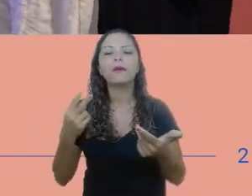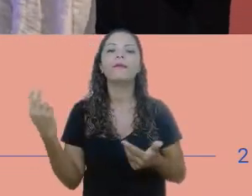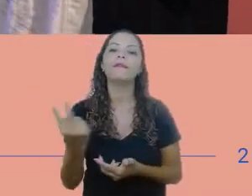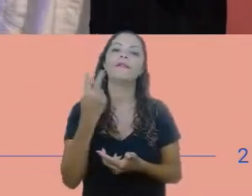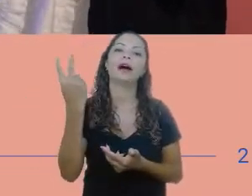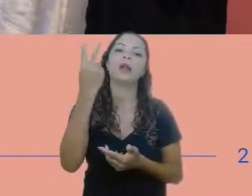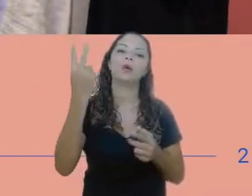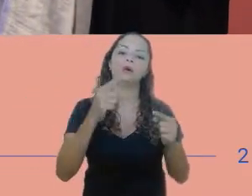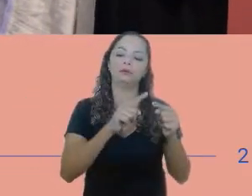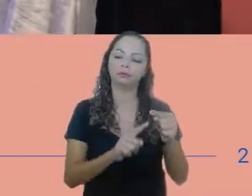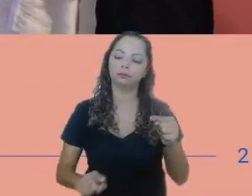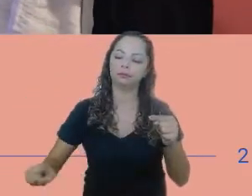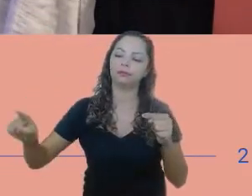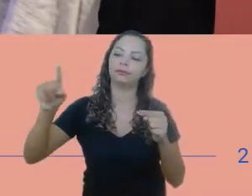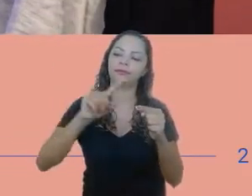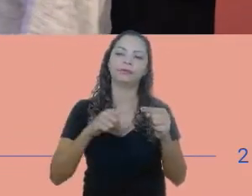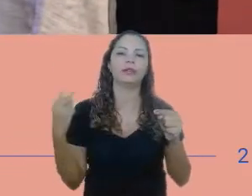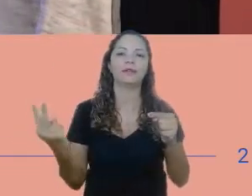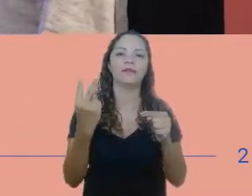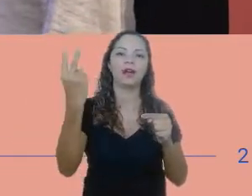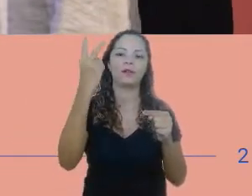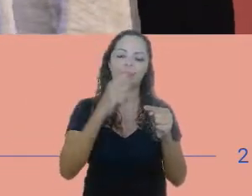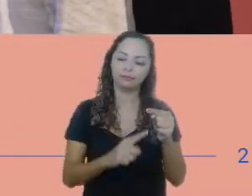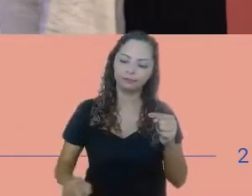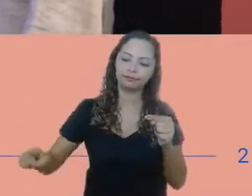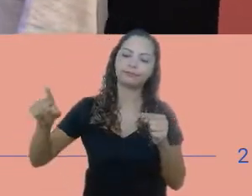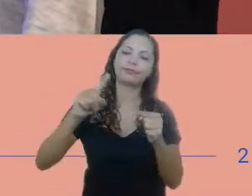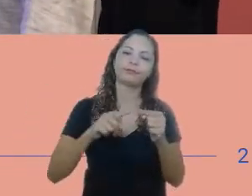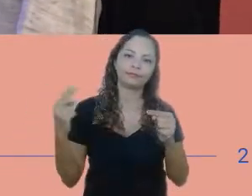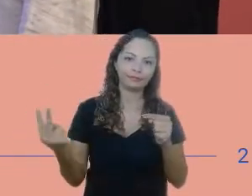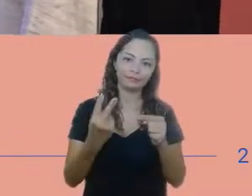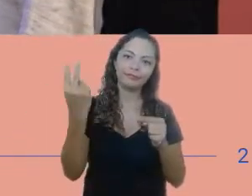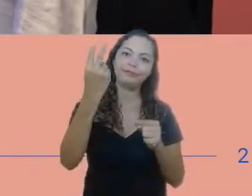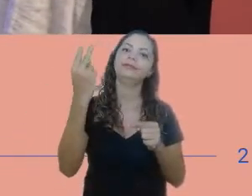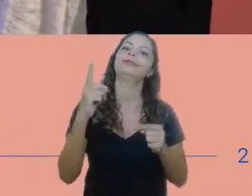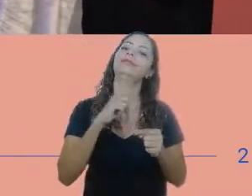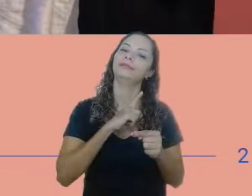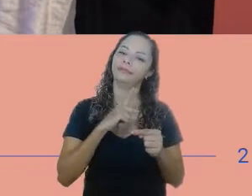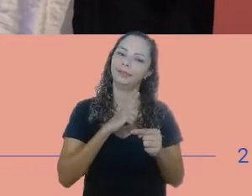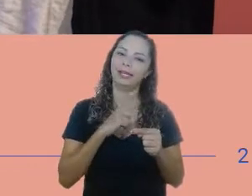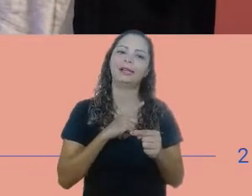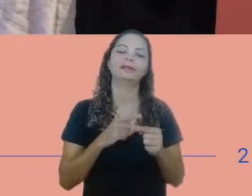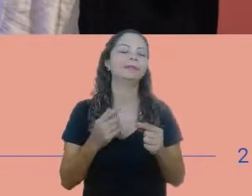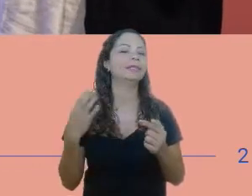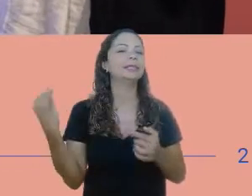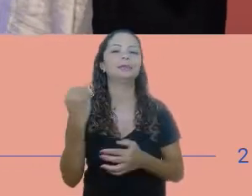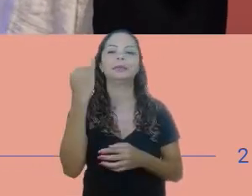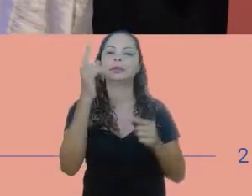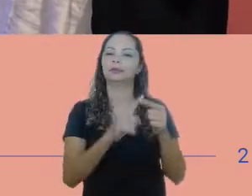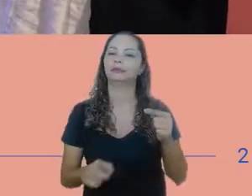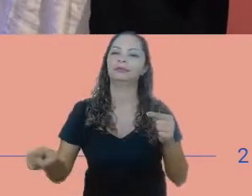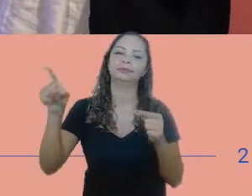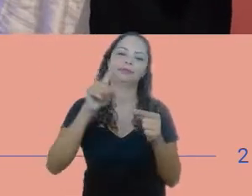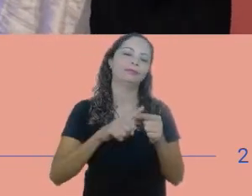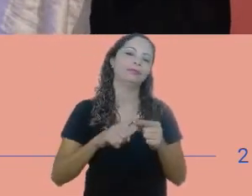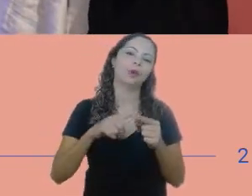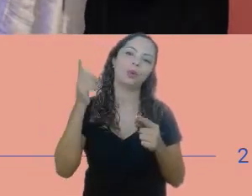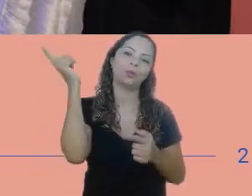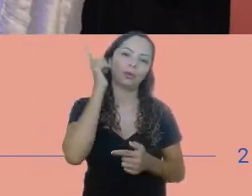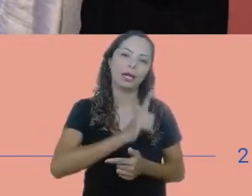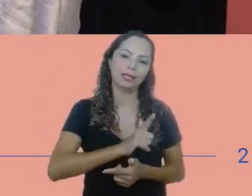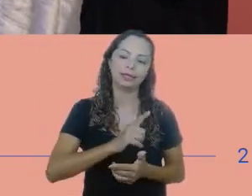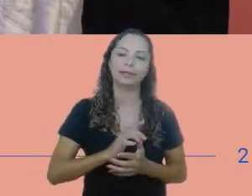a cooperação a longo da cadeia da reciclagem e da produção vai ser essencial para que isso aconteça então